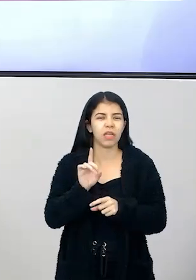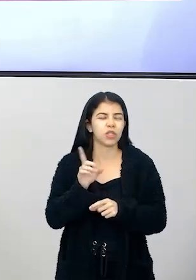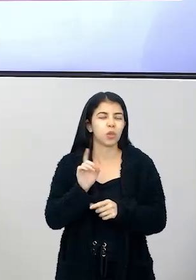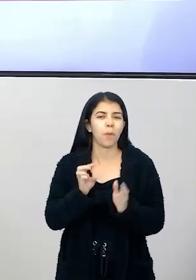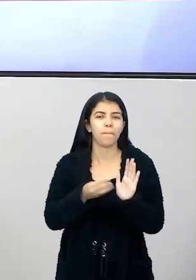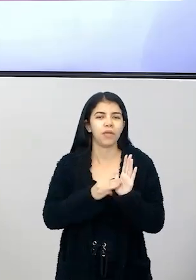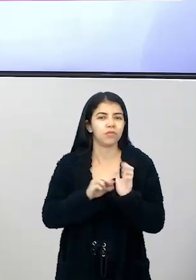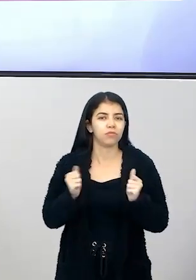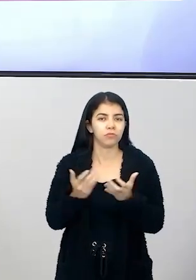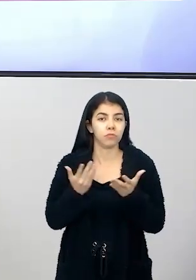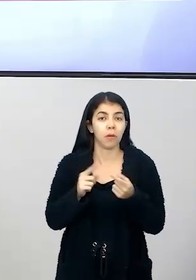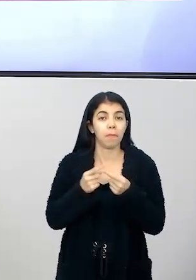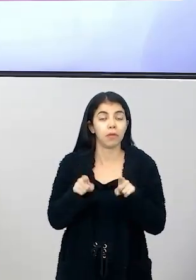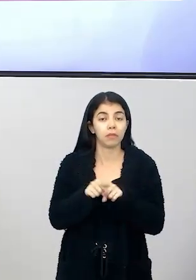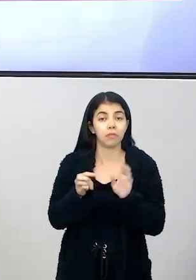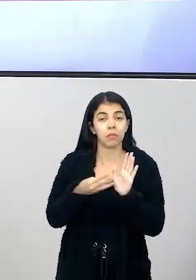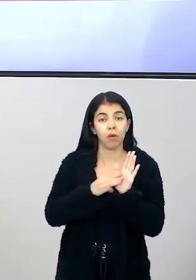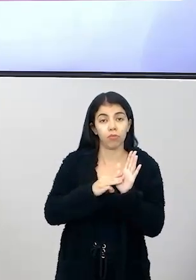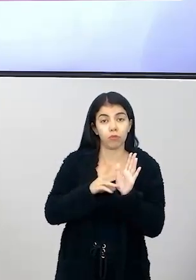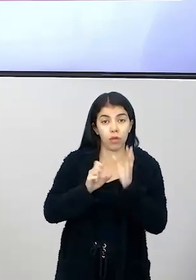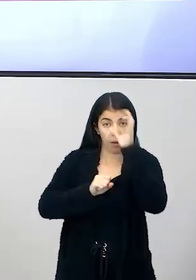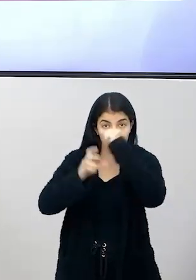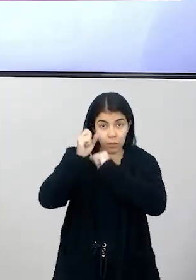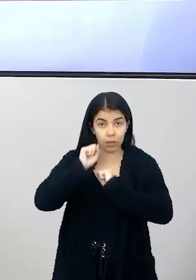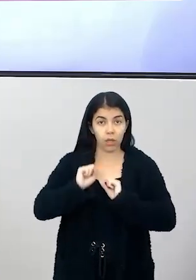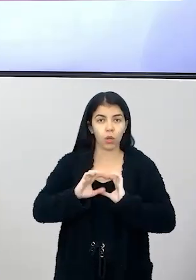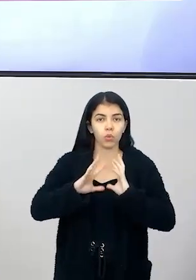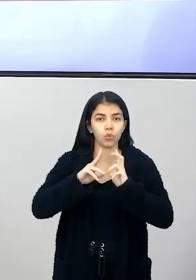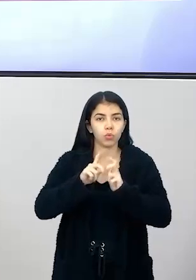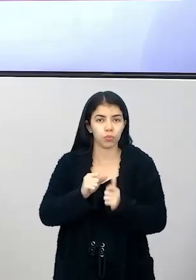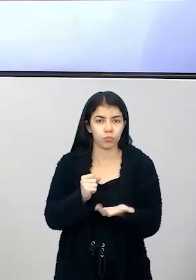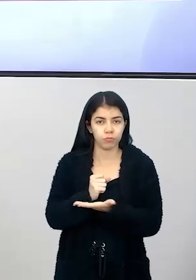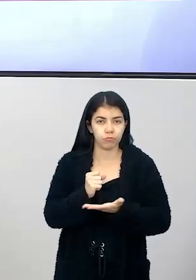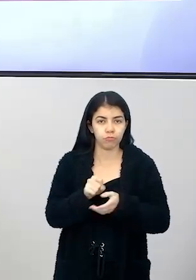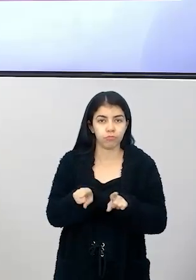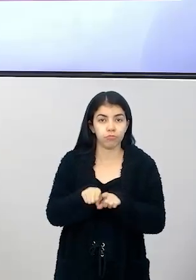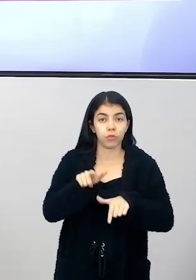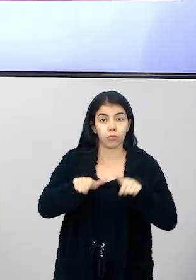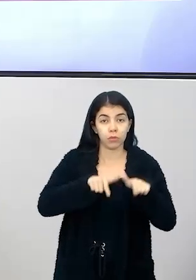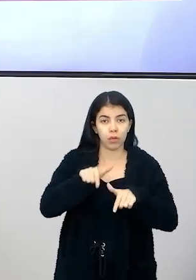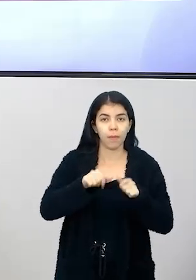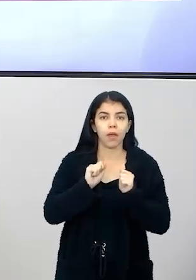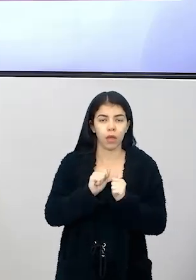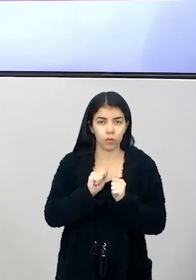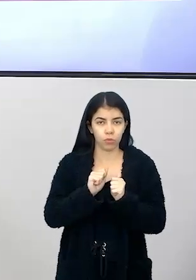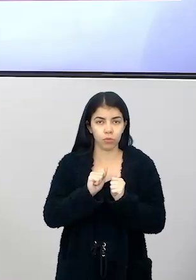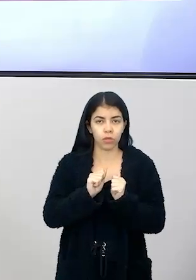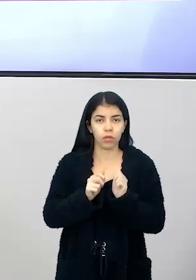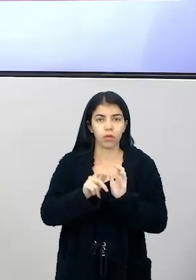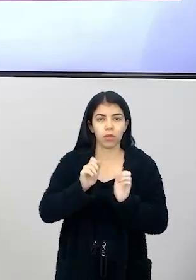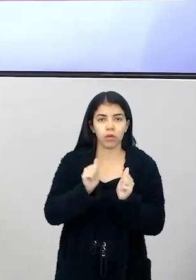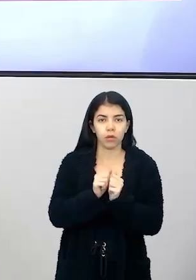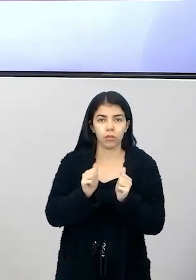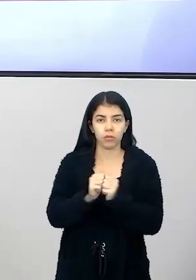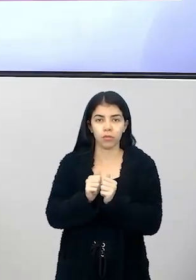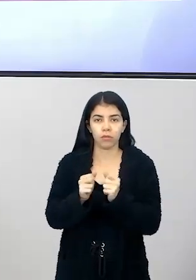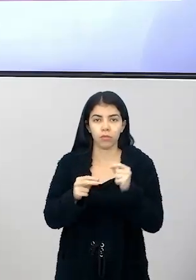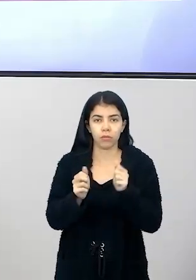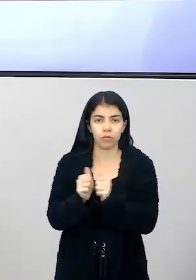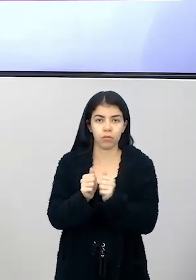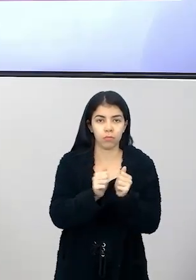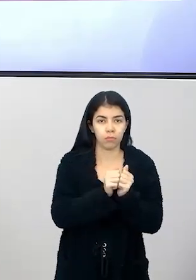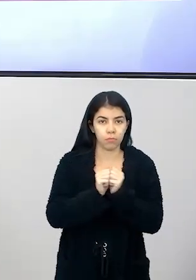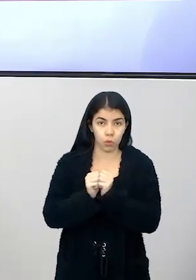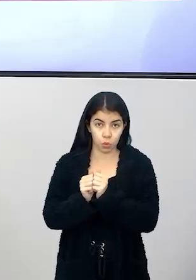mas metodologias de aprendizagens no geral. E principalmente com o trabalho colaborativo entre pares, que inclusive isso também está